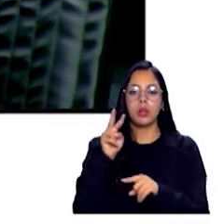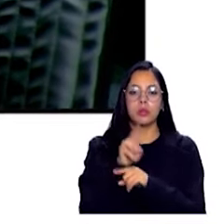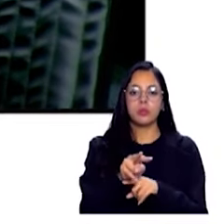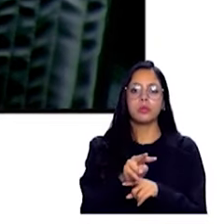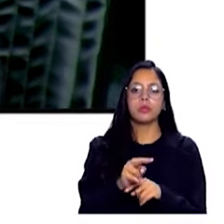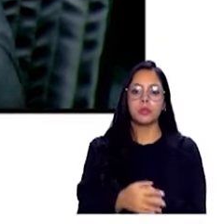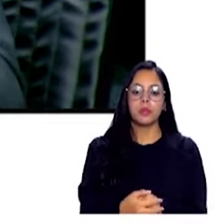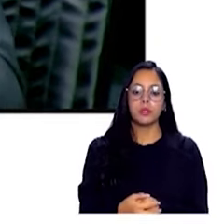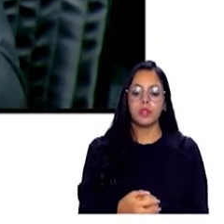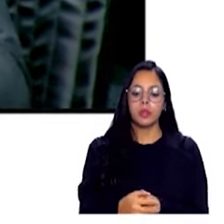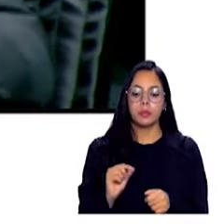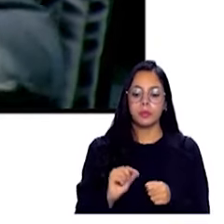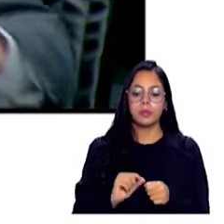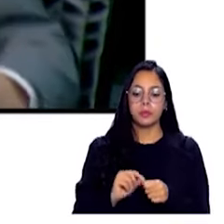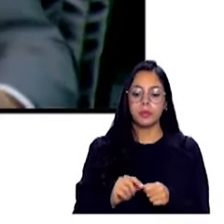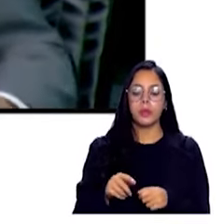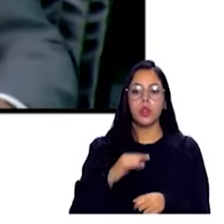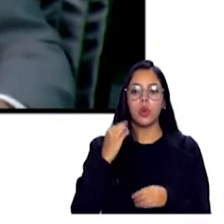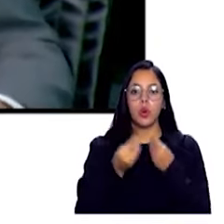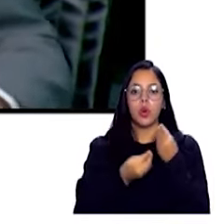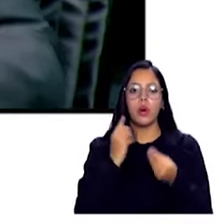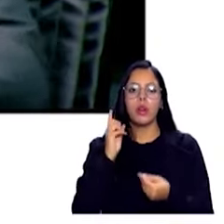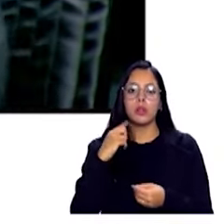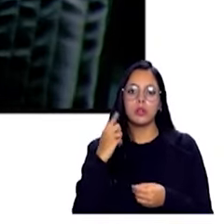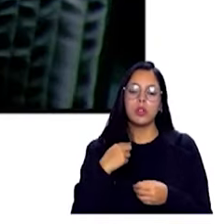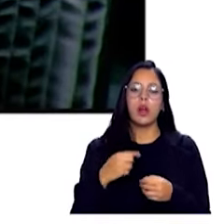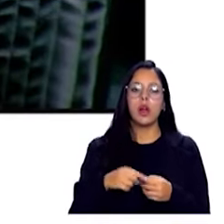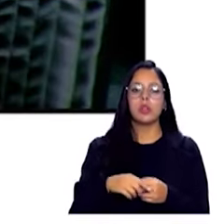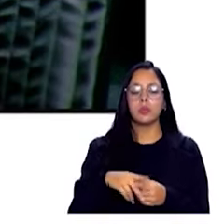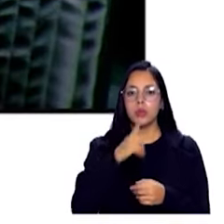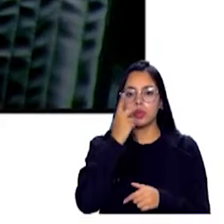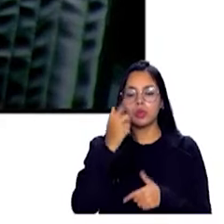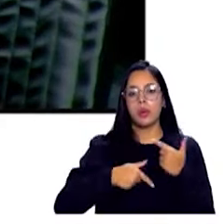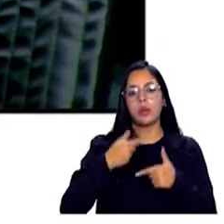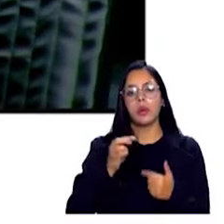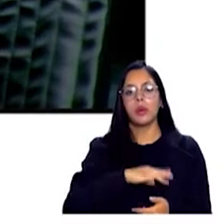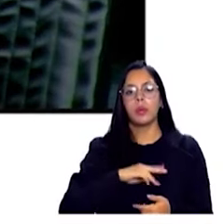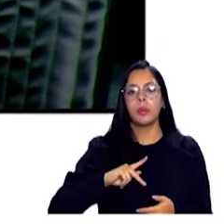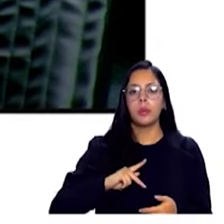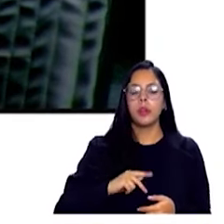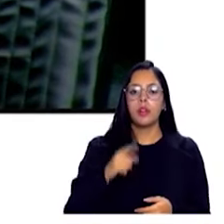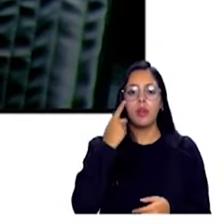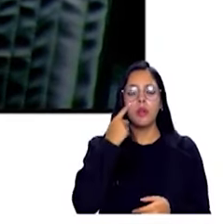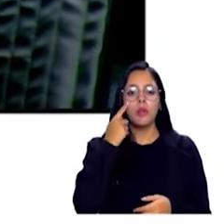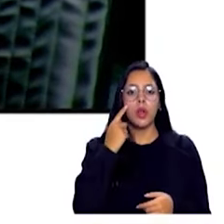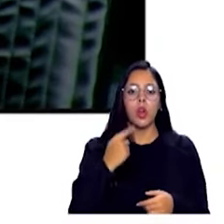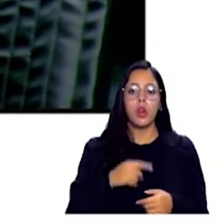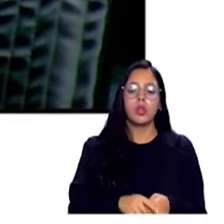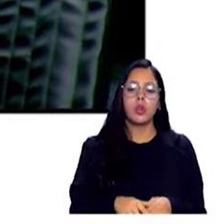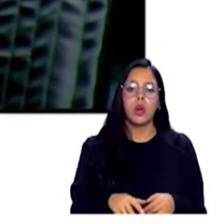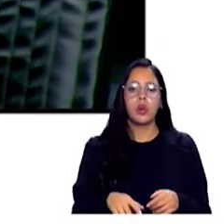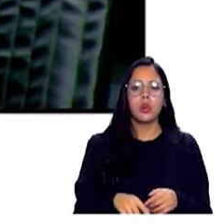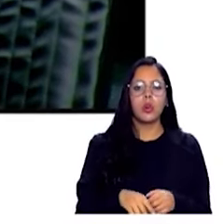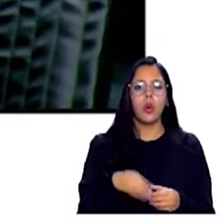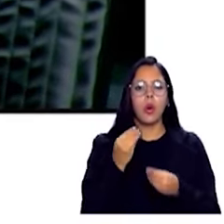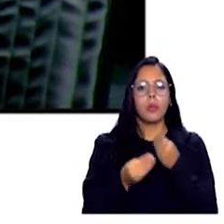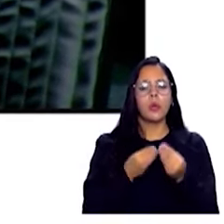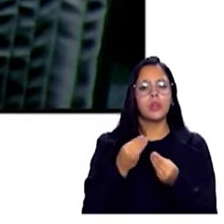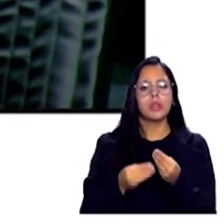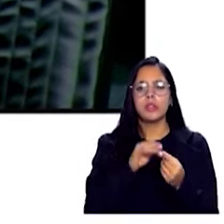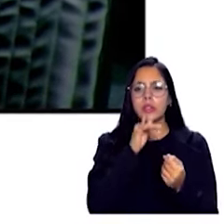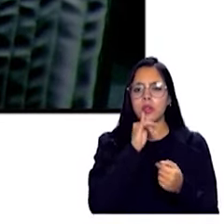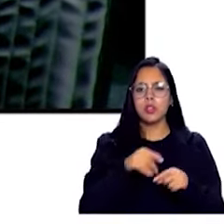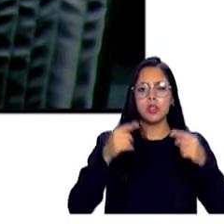praticamente advogados membros do Ministério Público vejam nos tribunais superiores seus inimigos inimigos que precisam ser